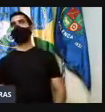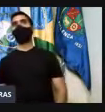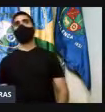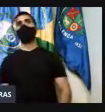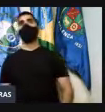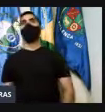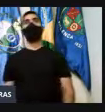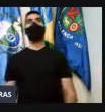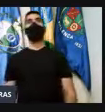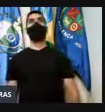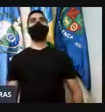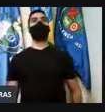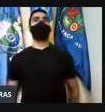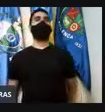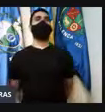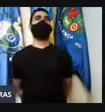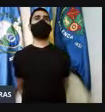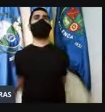Graça.